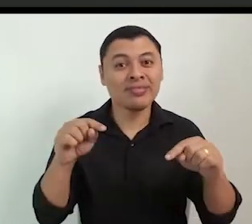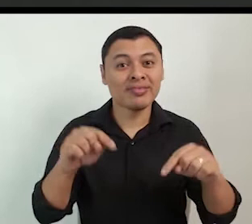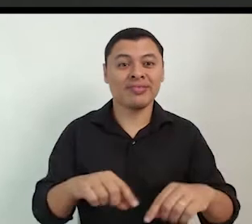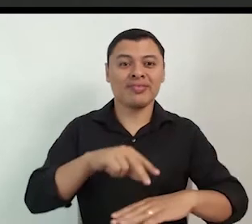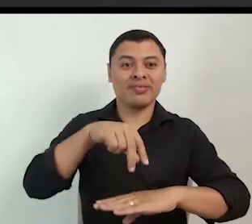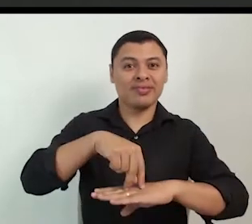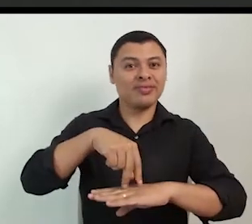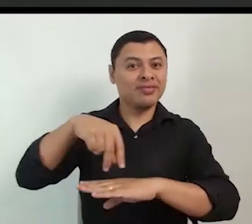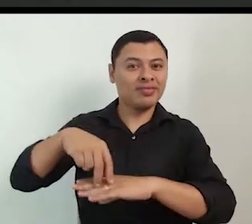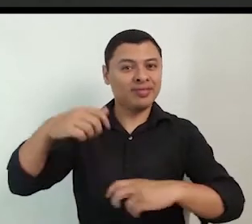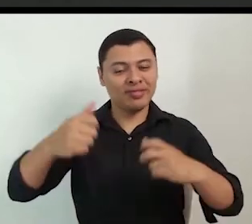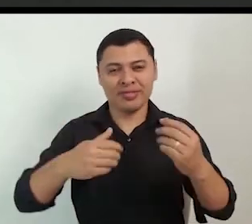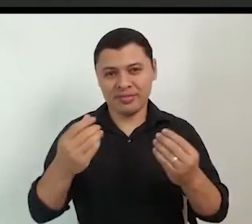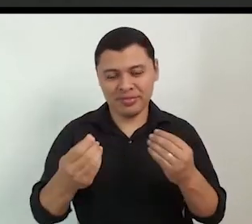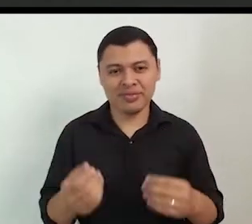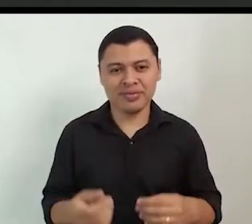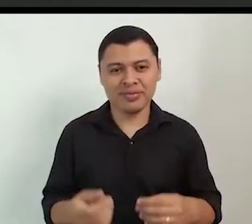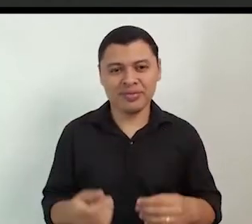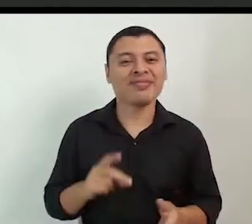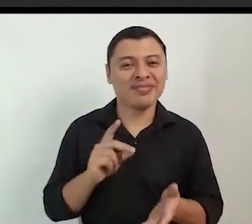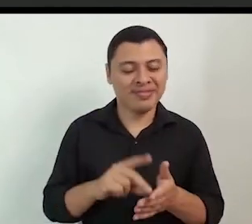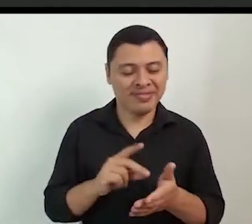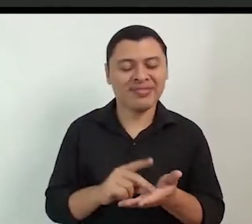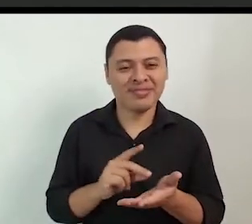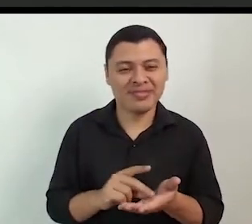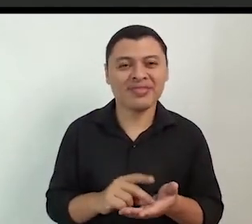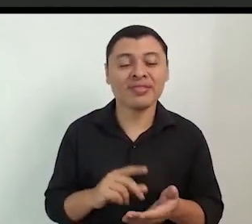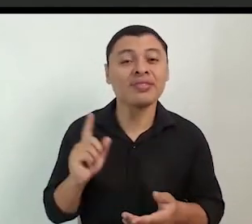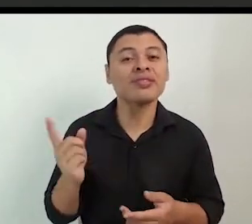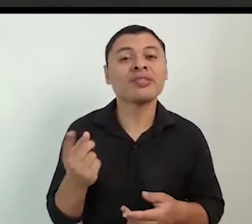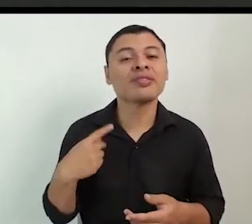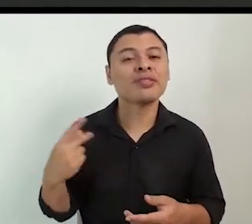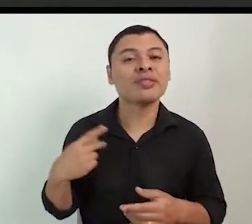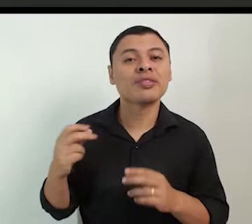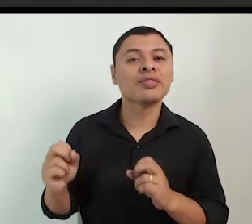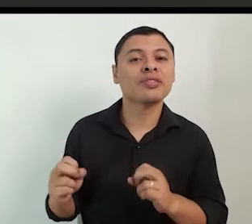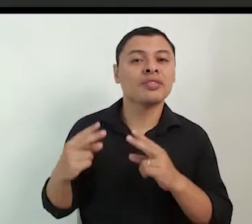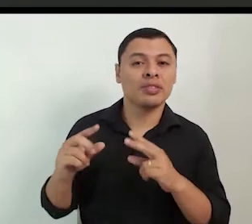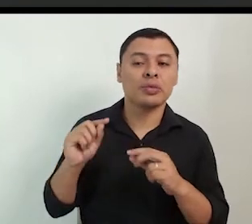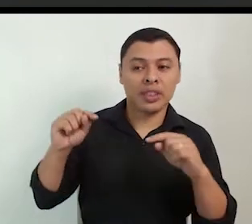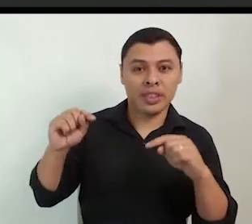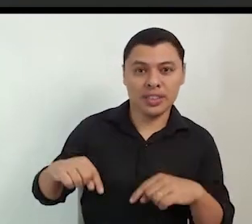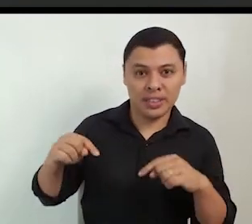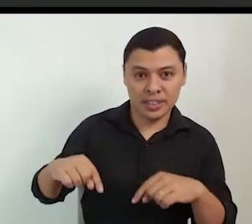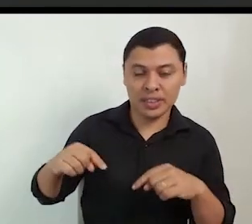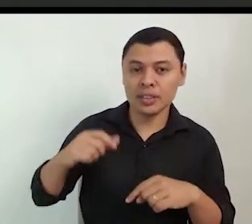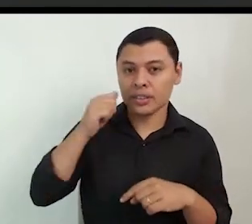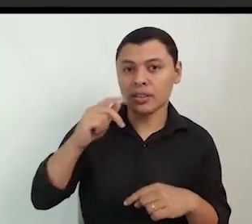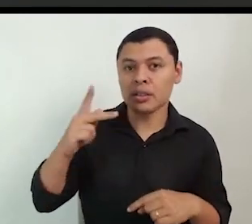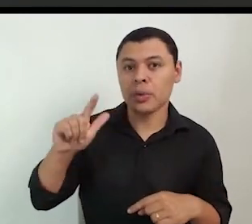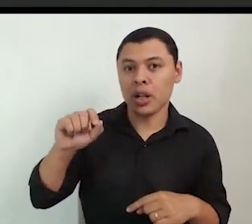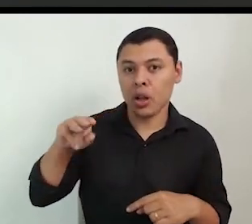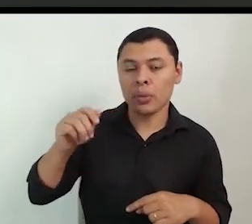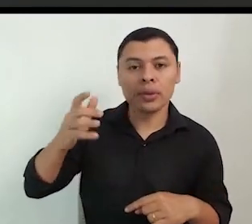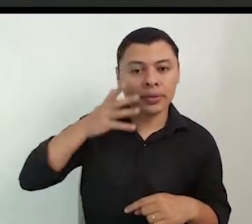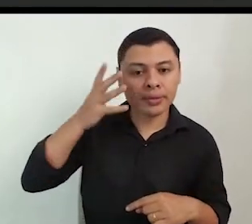essa composição. Verdade. A gente se conheceu a partir da palestra que a Paloma deu no TDC passado.